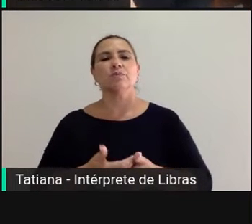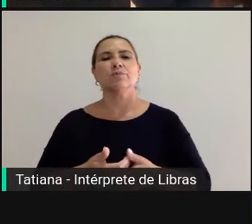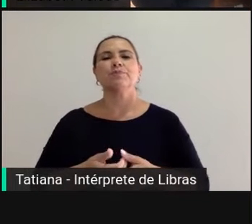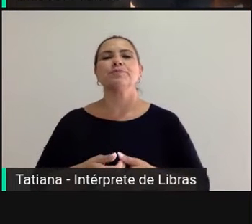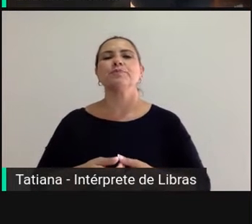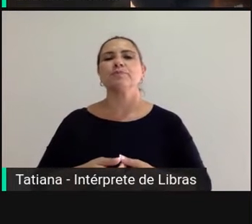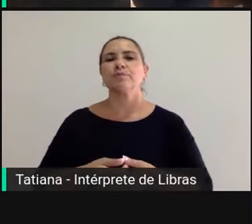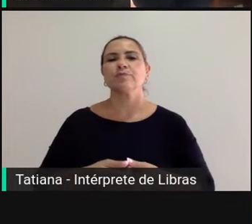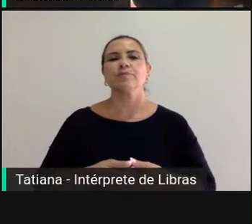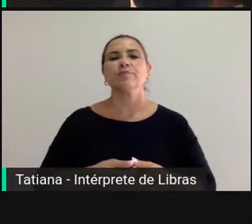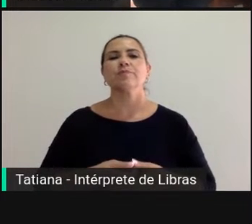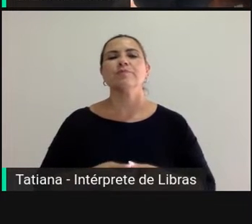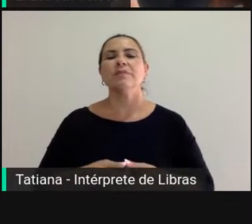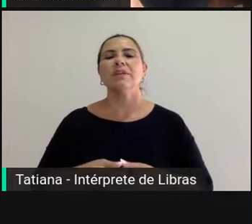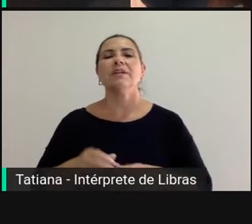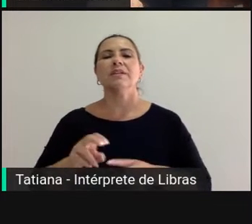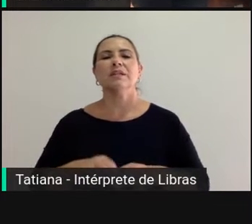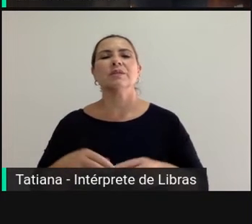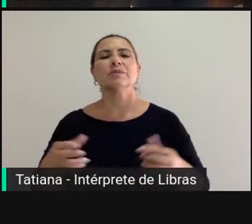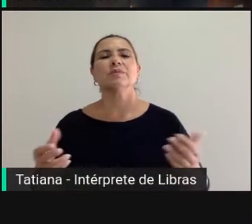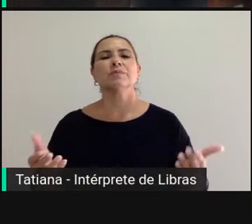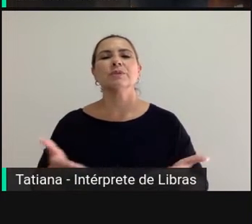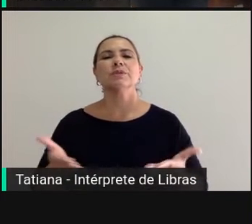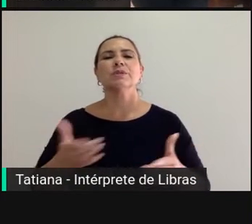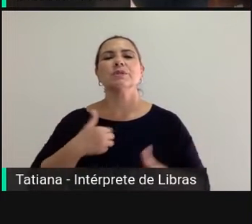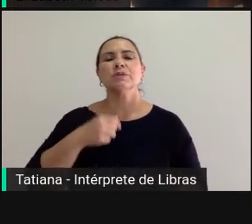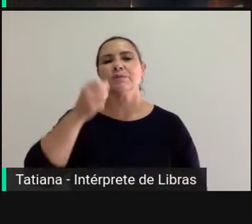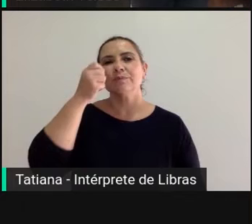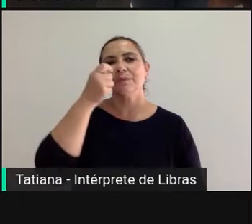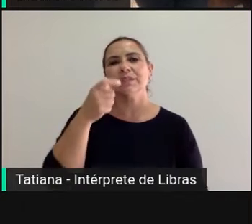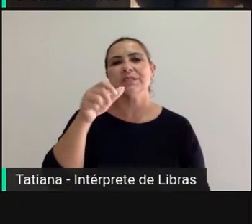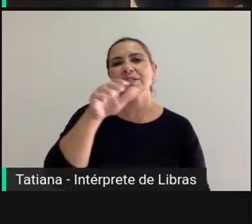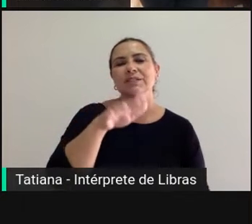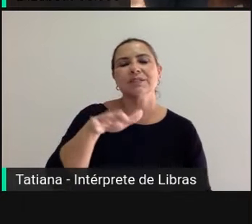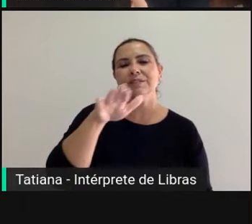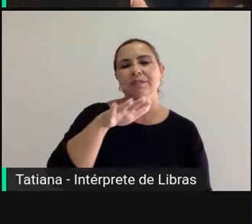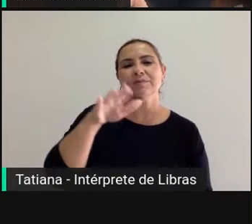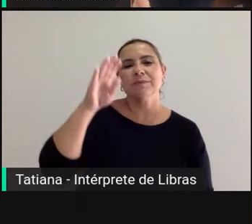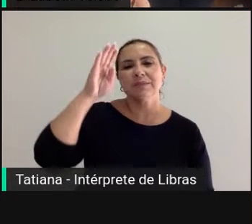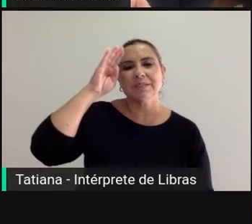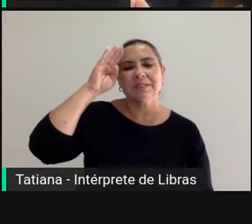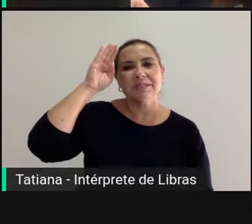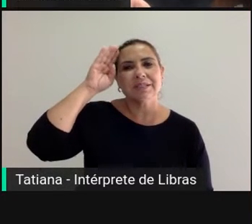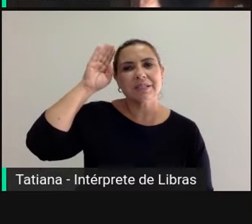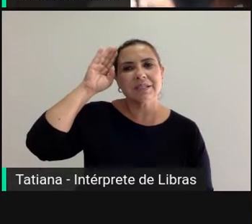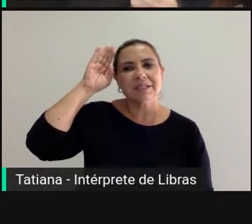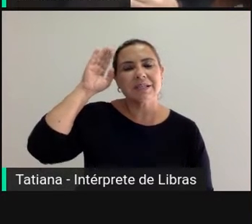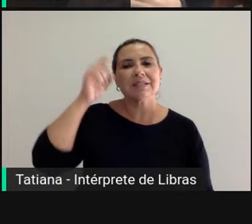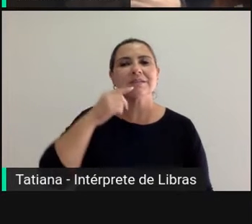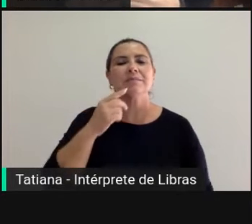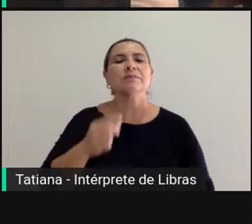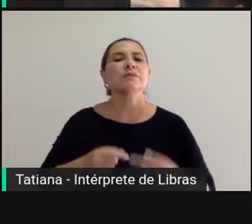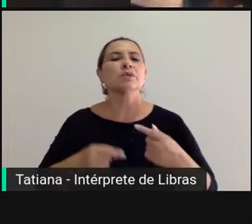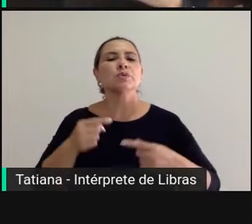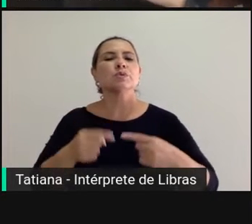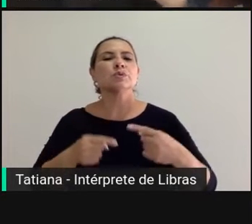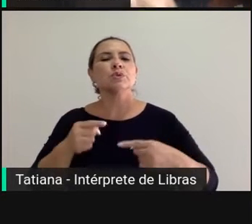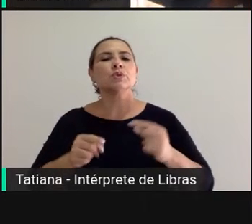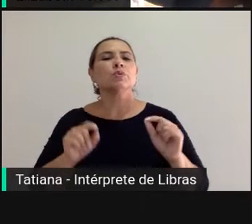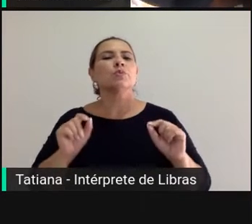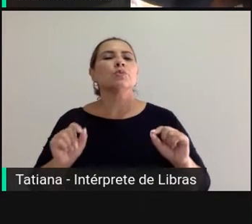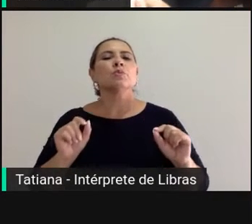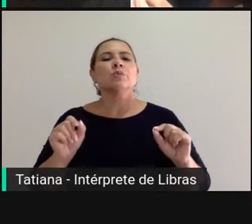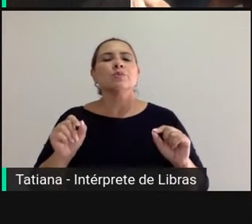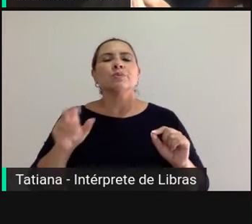Então, fechando esse ciclo, o meu interesse acadêmico partiu, então, de discutir como que a gente pega esse